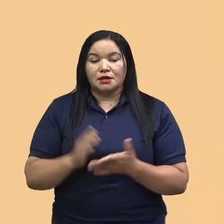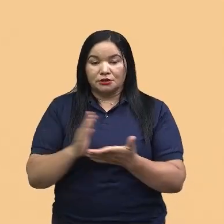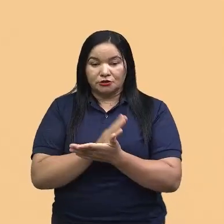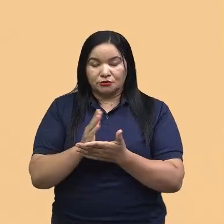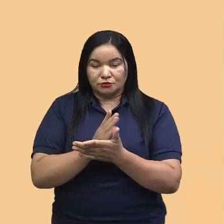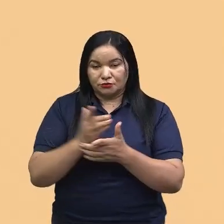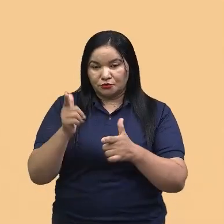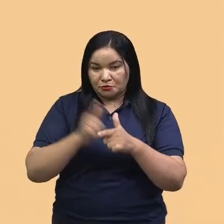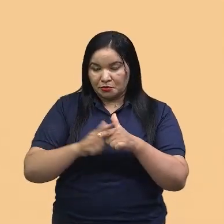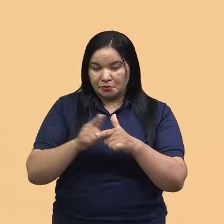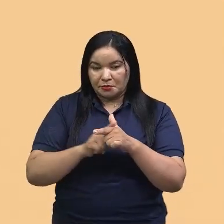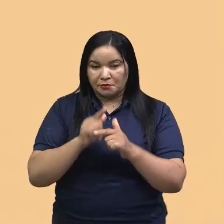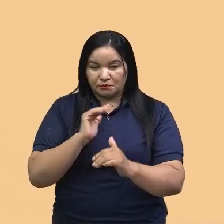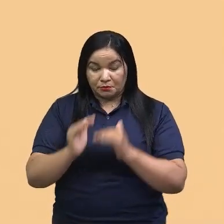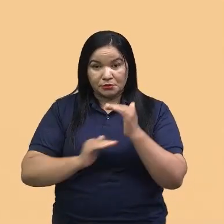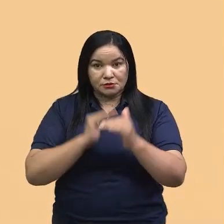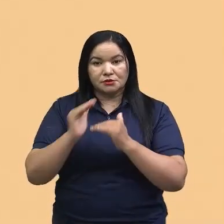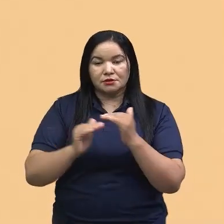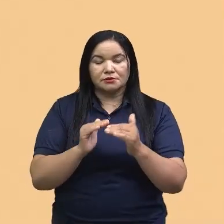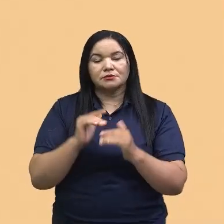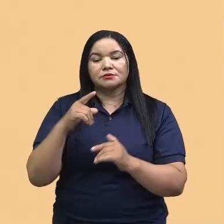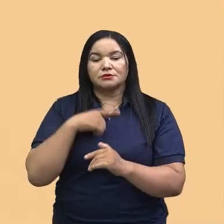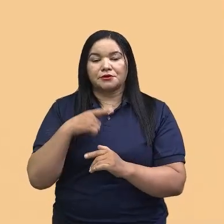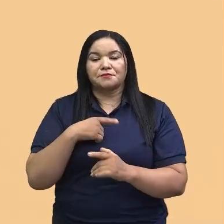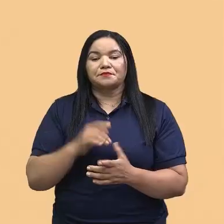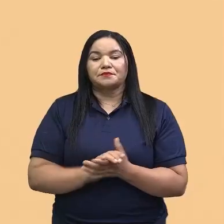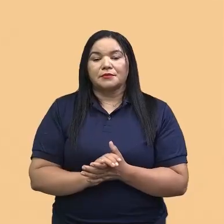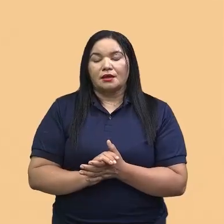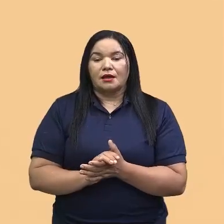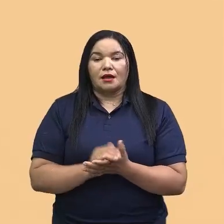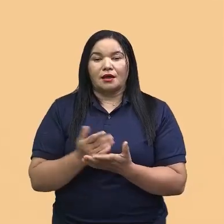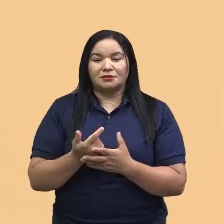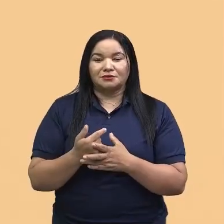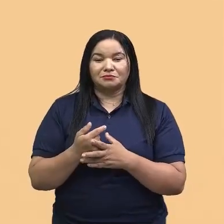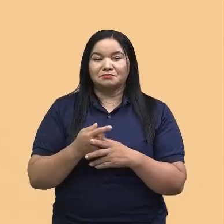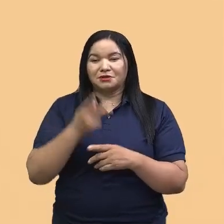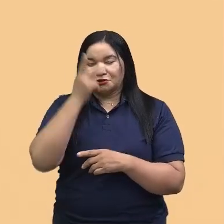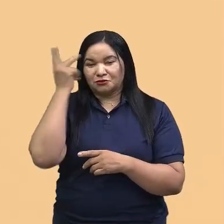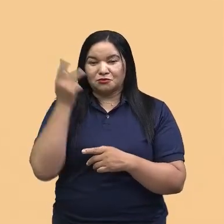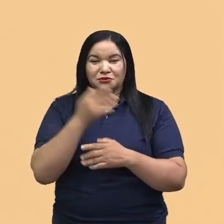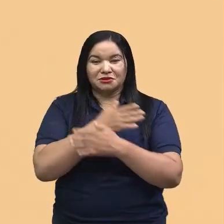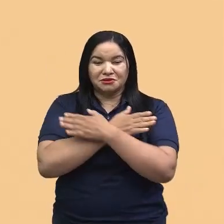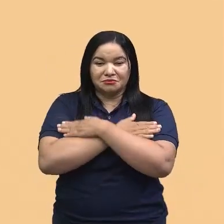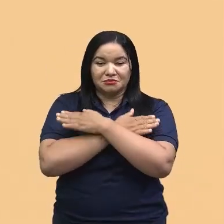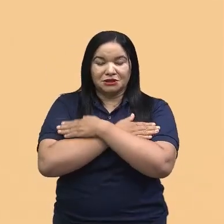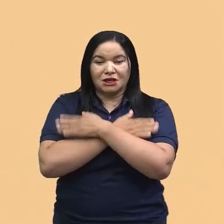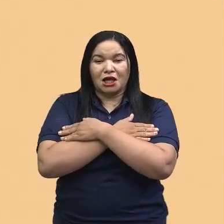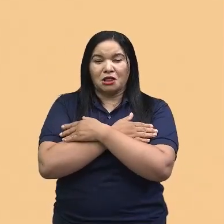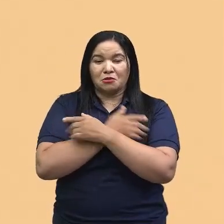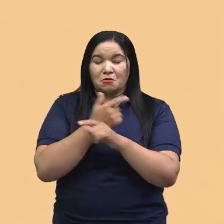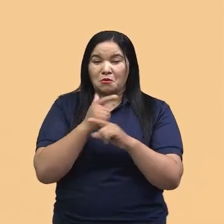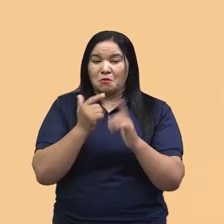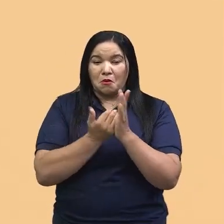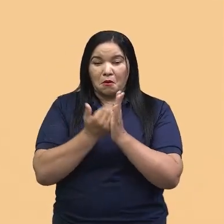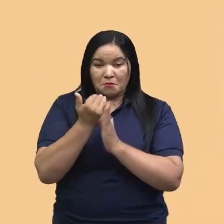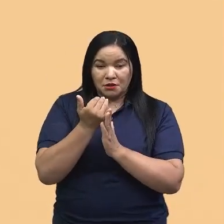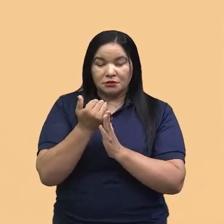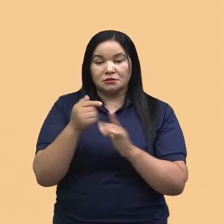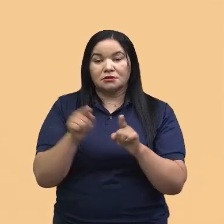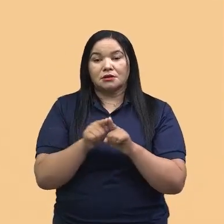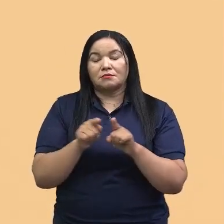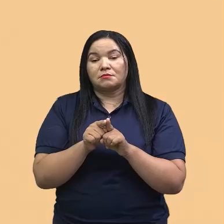desse processo você vai ter altas taxas de desemprego, produtores de café e comerciantes indo